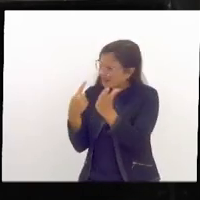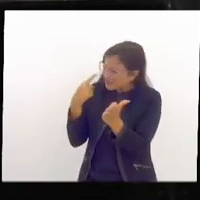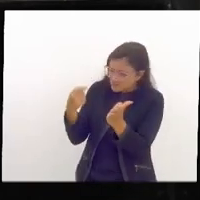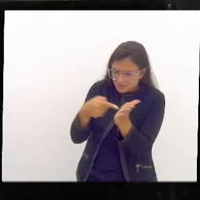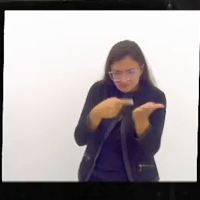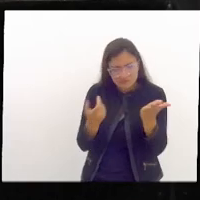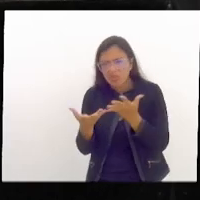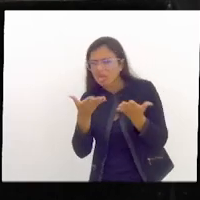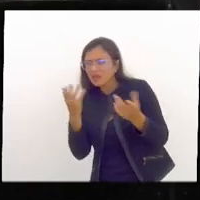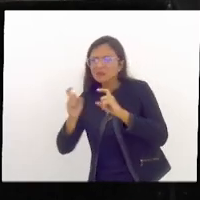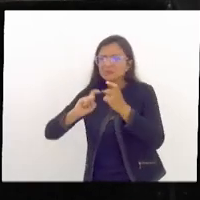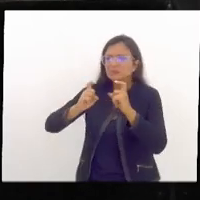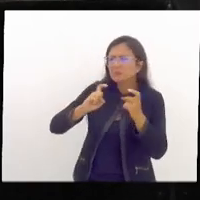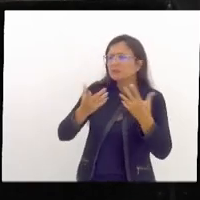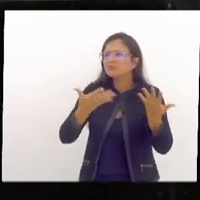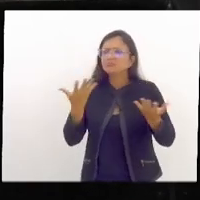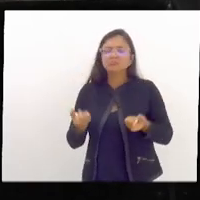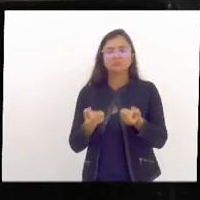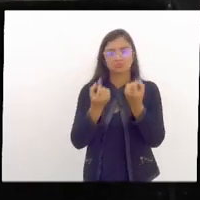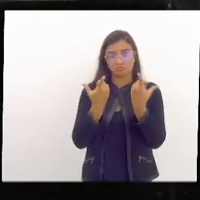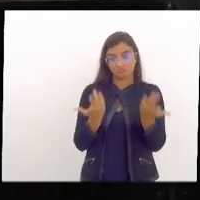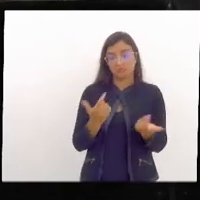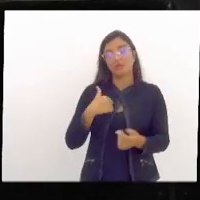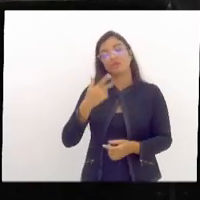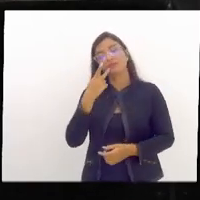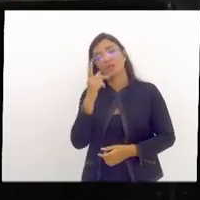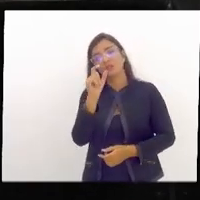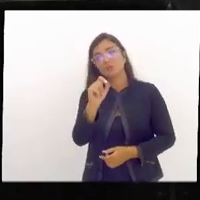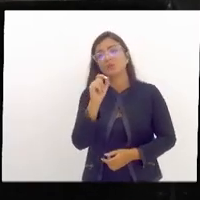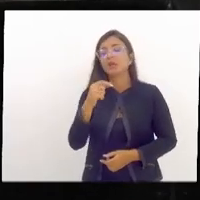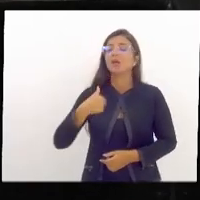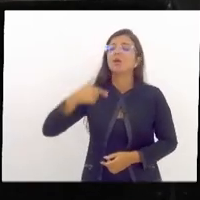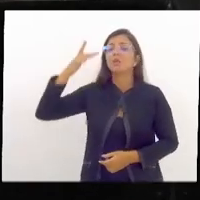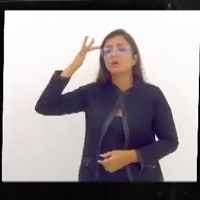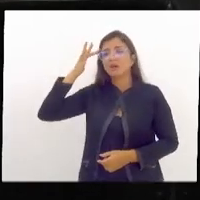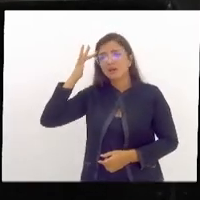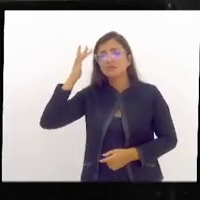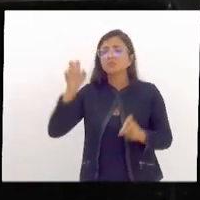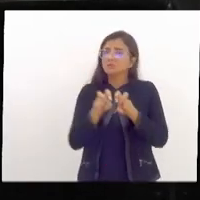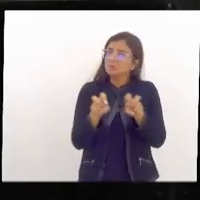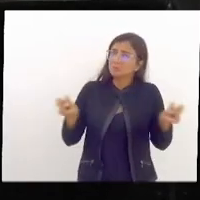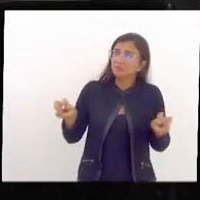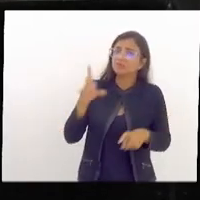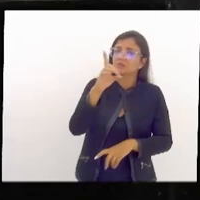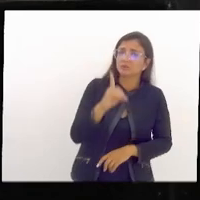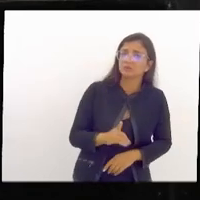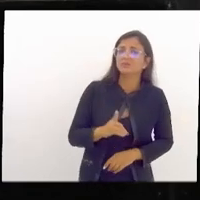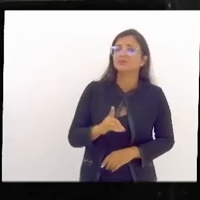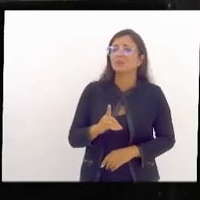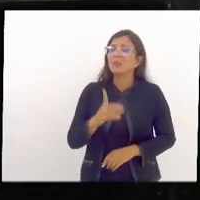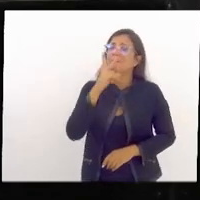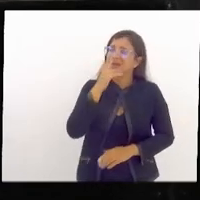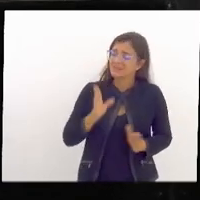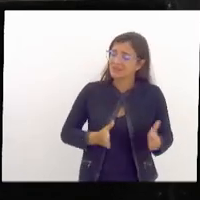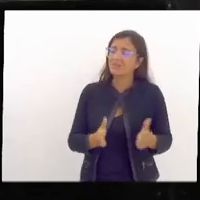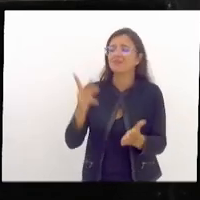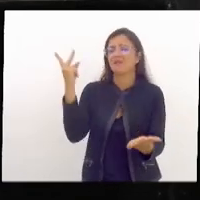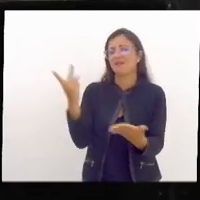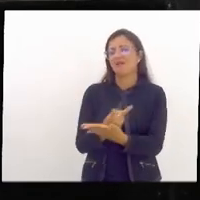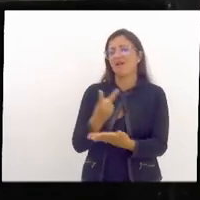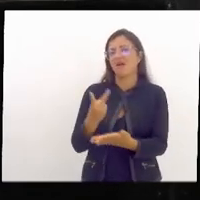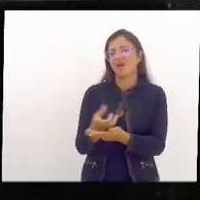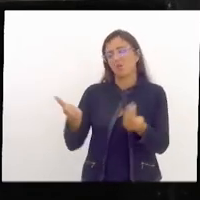eu quero dizer que, no mérito, acho que a mesa diretora caminhou mal na apresentação